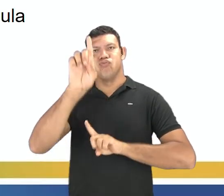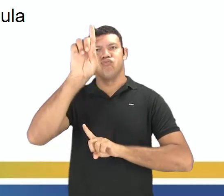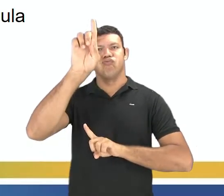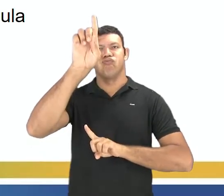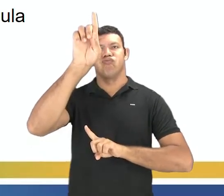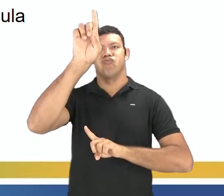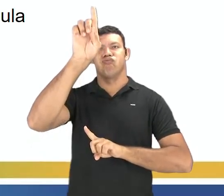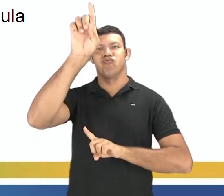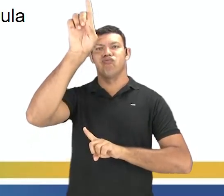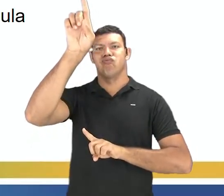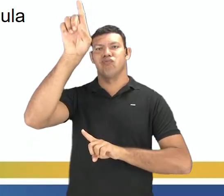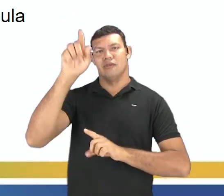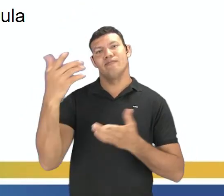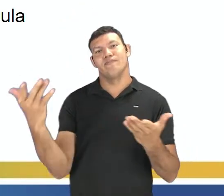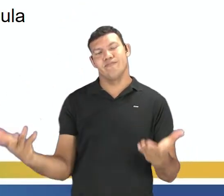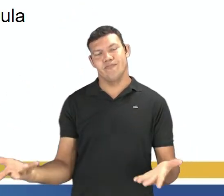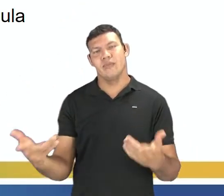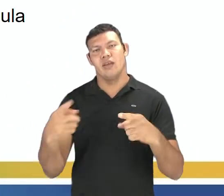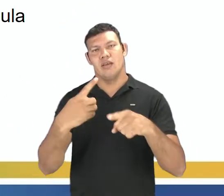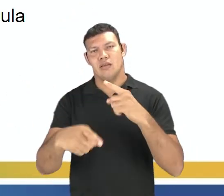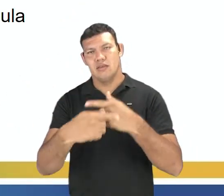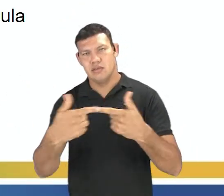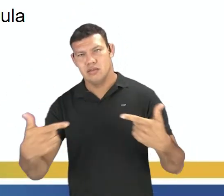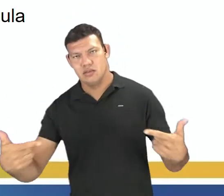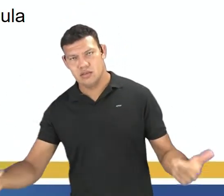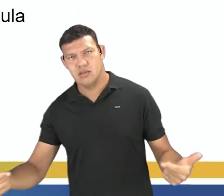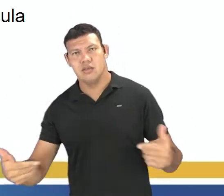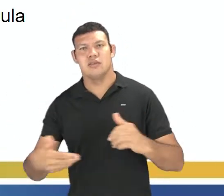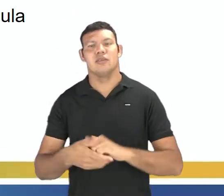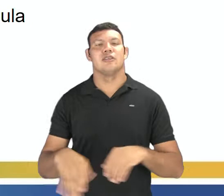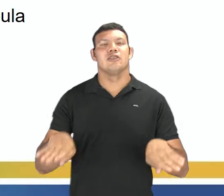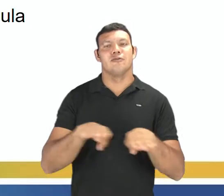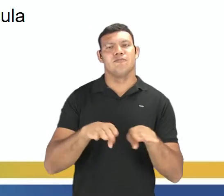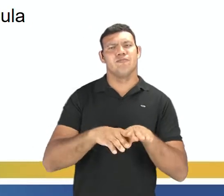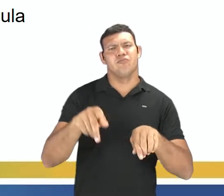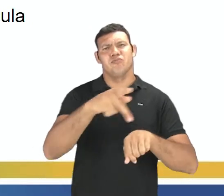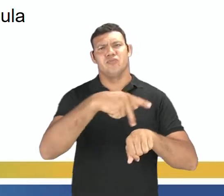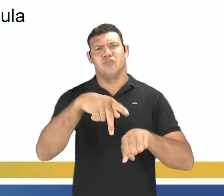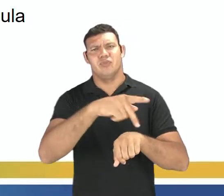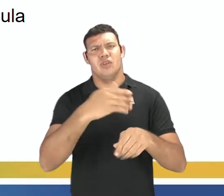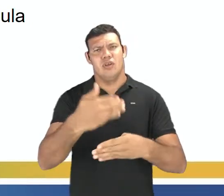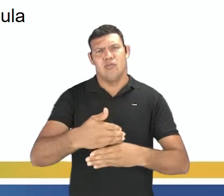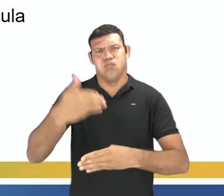ponto do nosso material, né? Nós temos a tentativa de reconstrução de países que foram